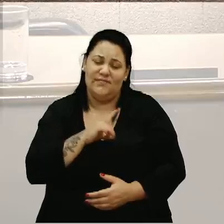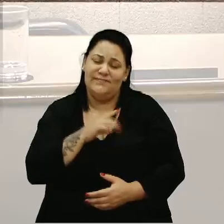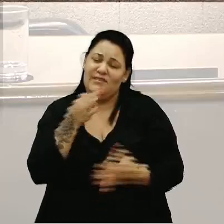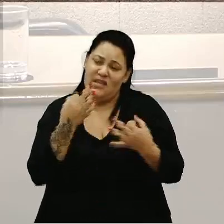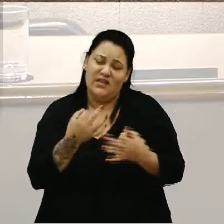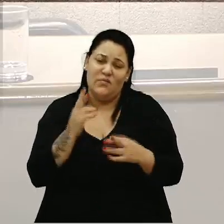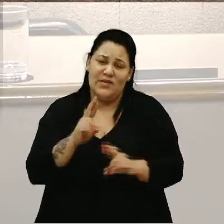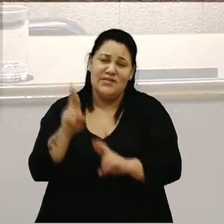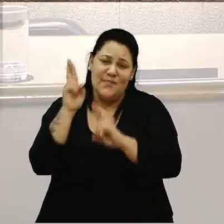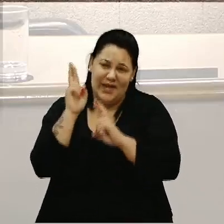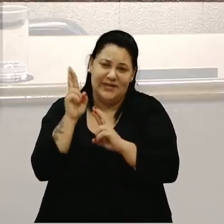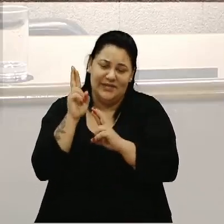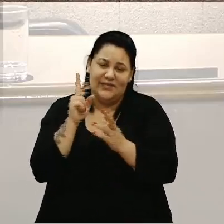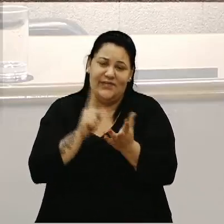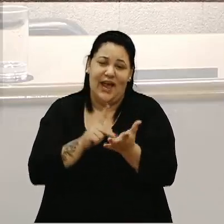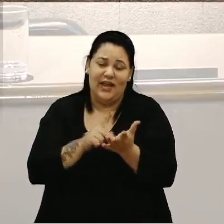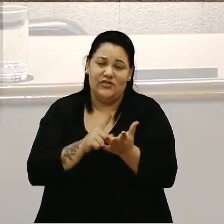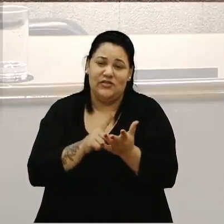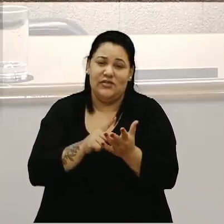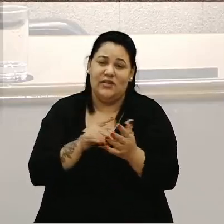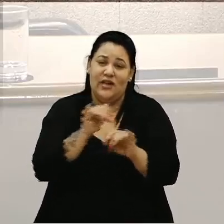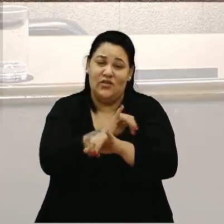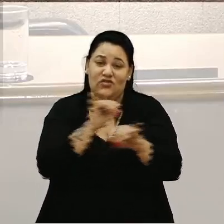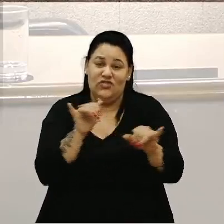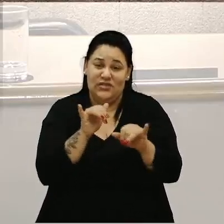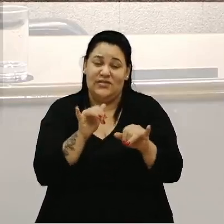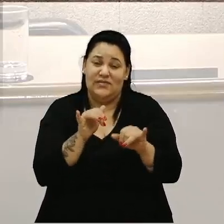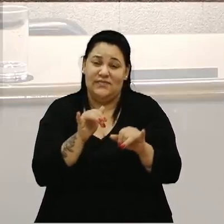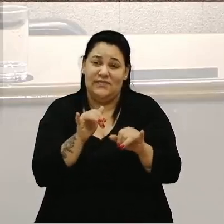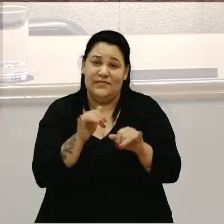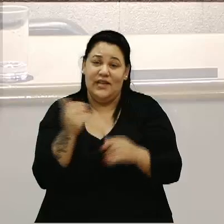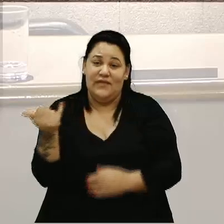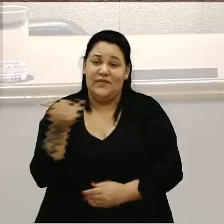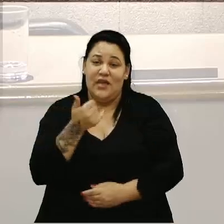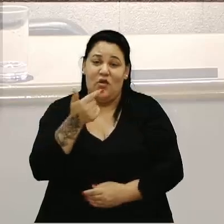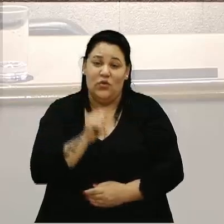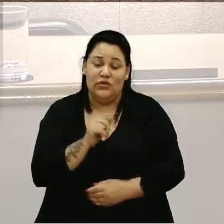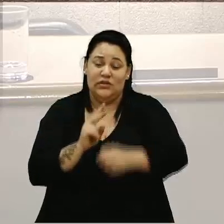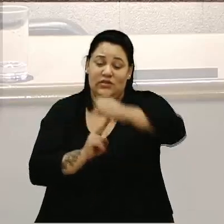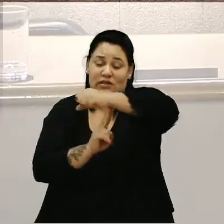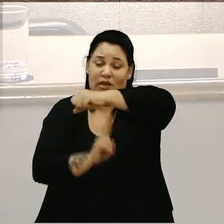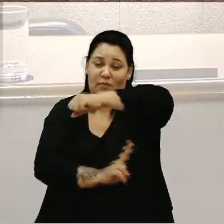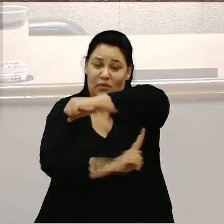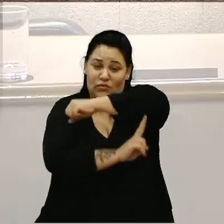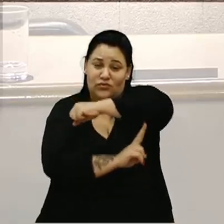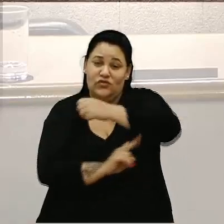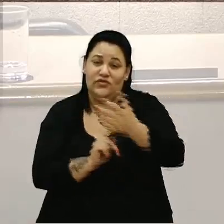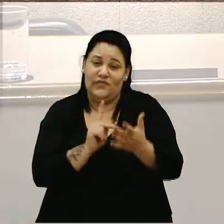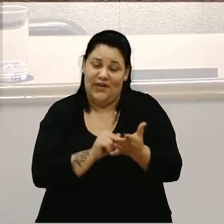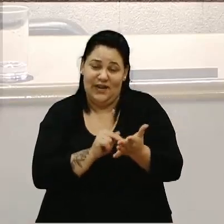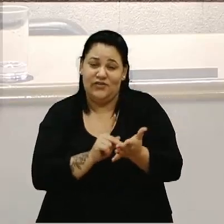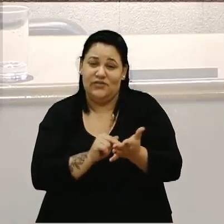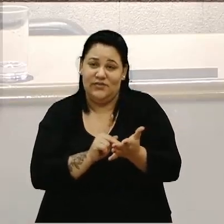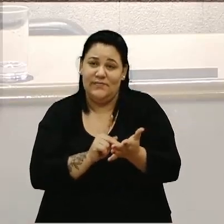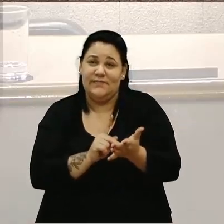de que a notícia fosse outra, de que essa ponte realmente fosse